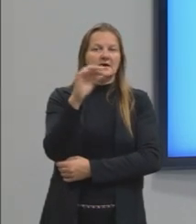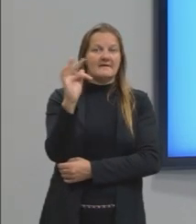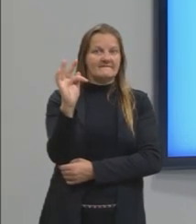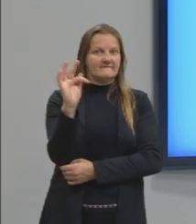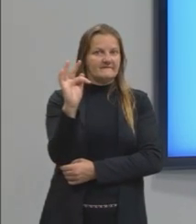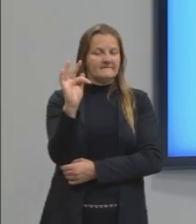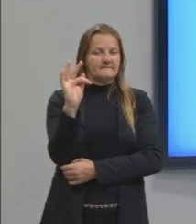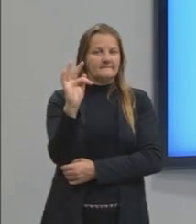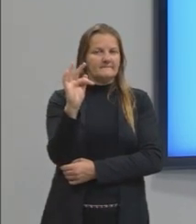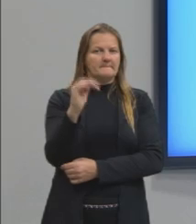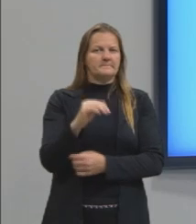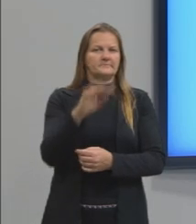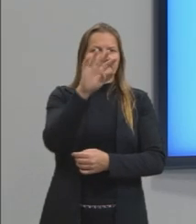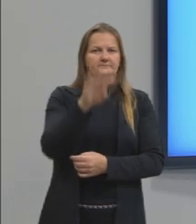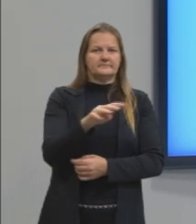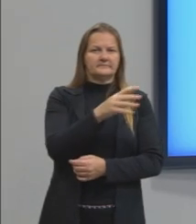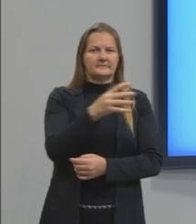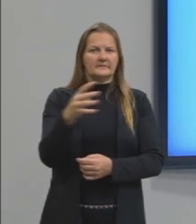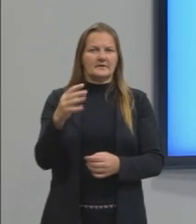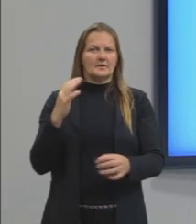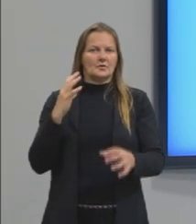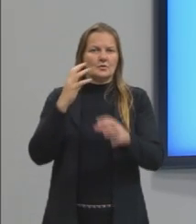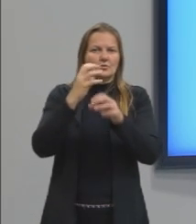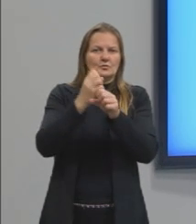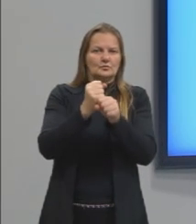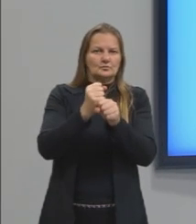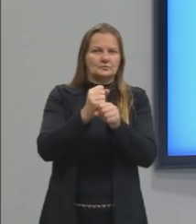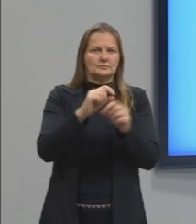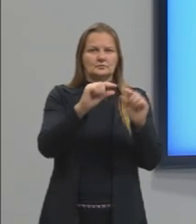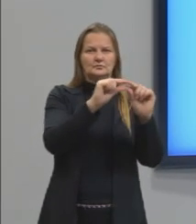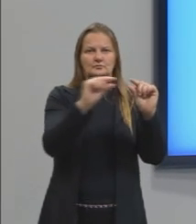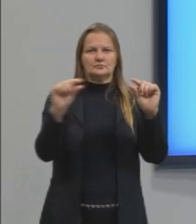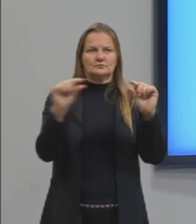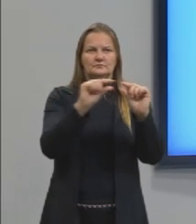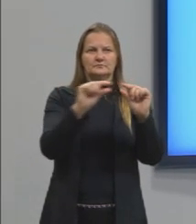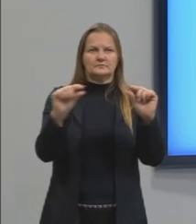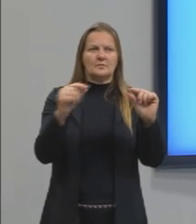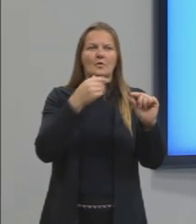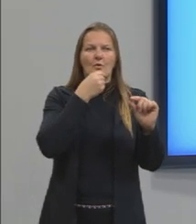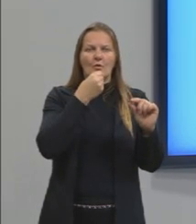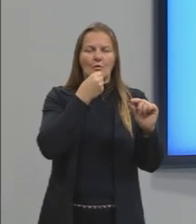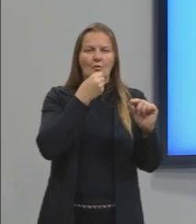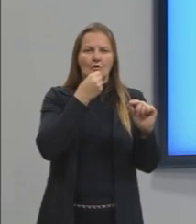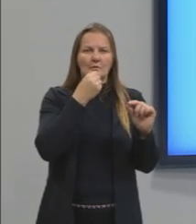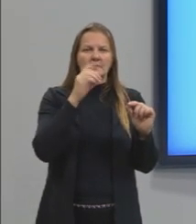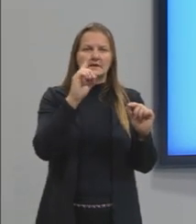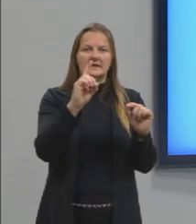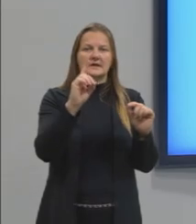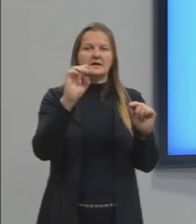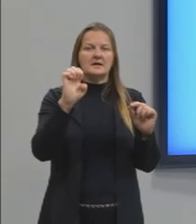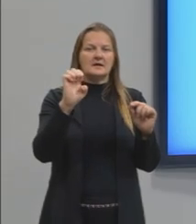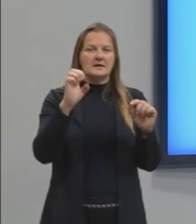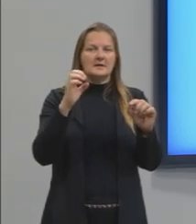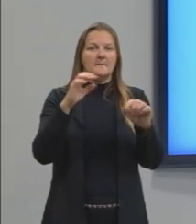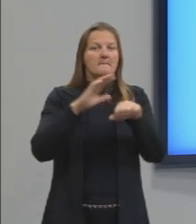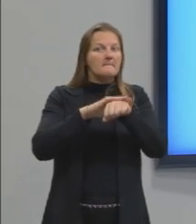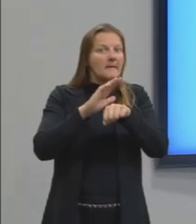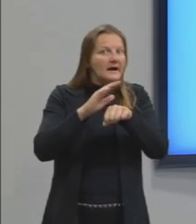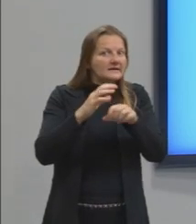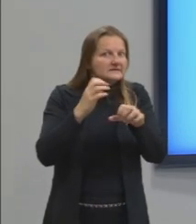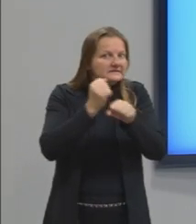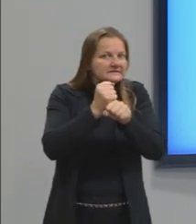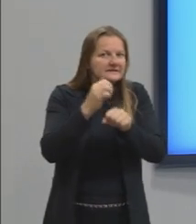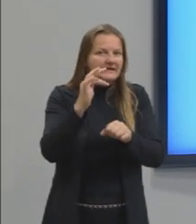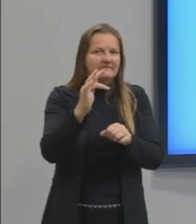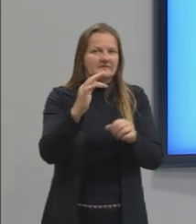F então o total desta linha aqui do homem que seria de e mais f e